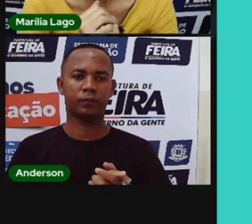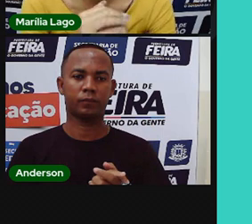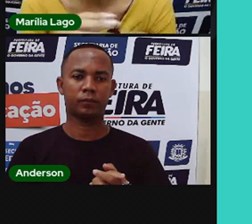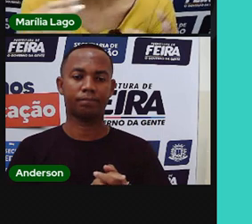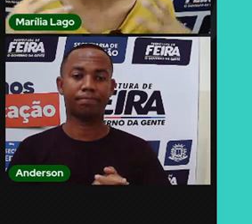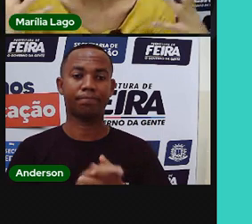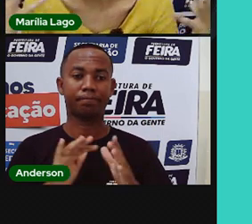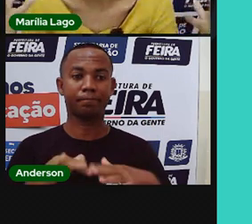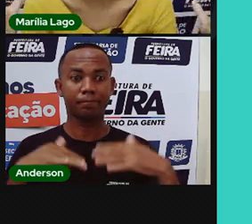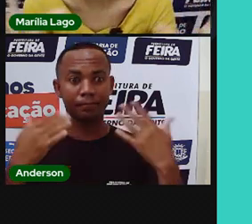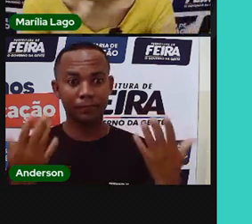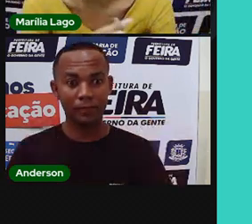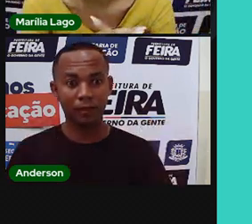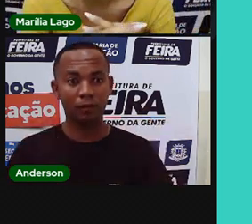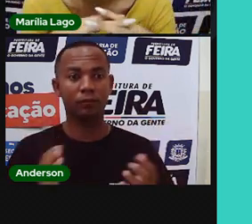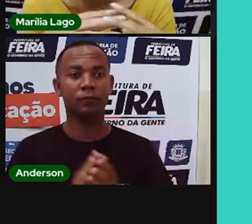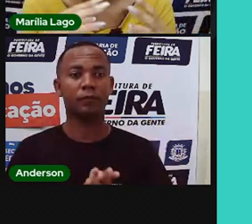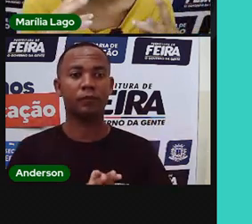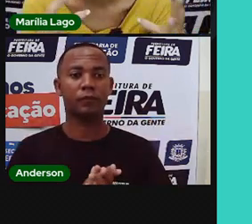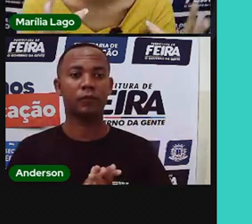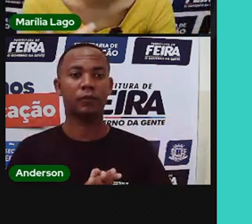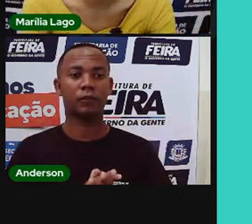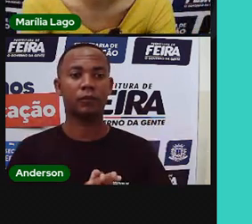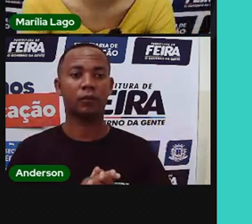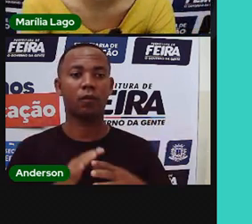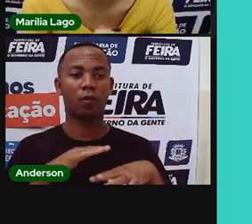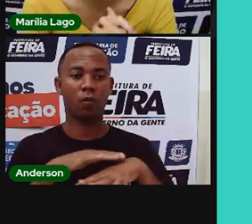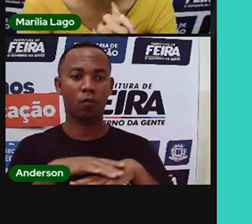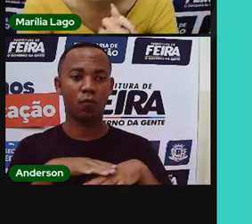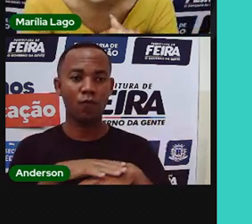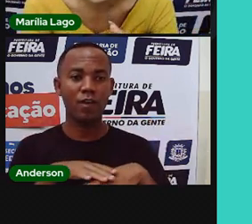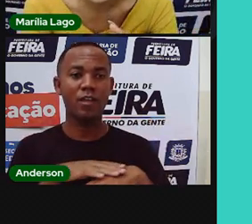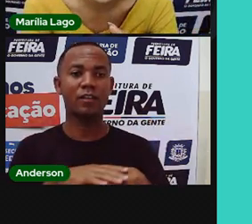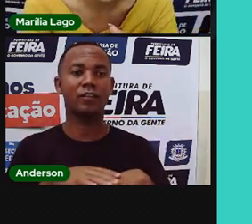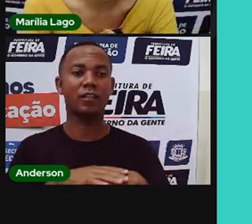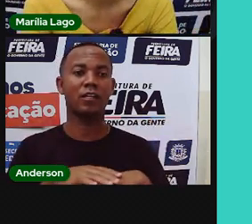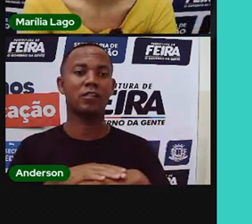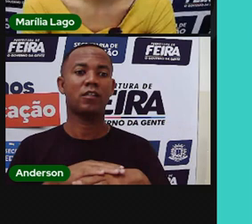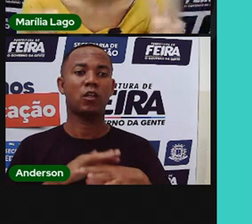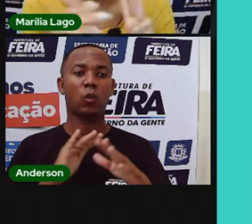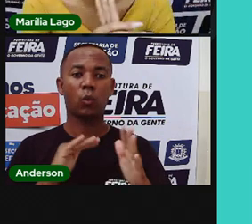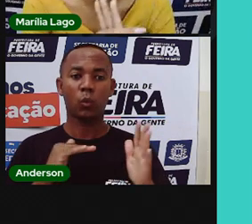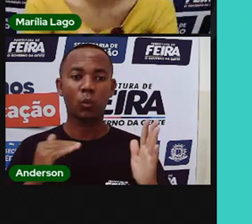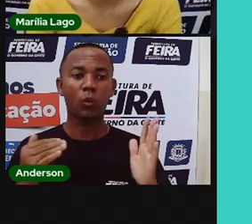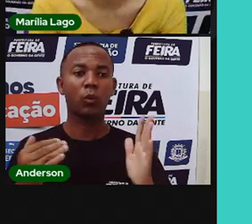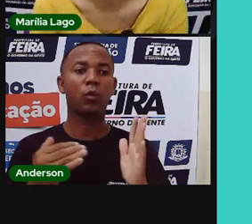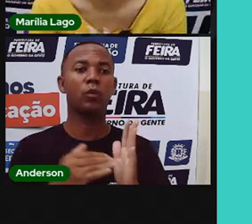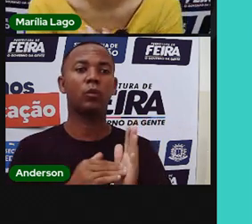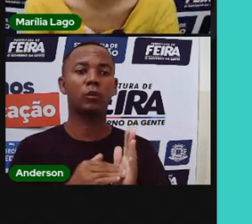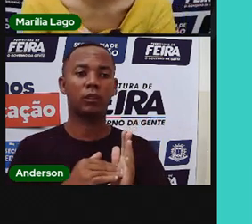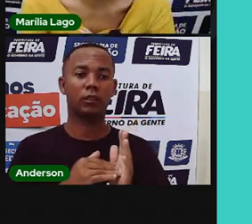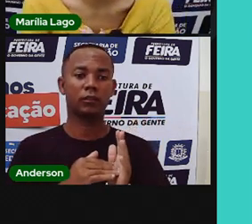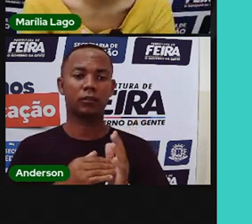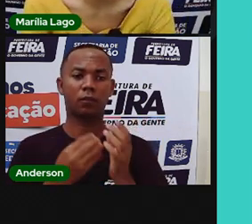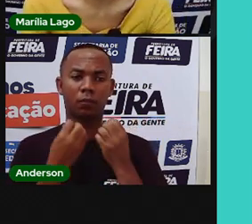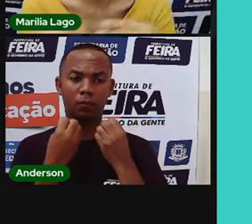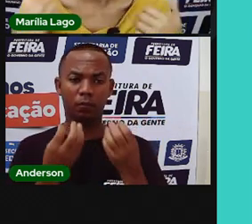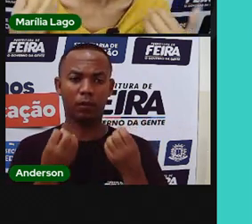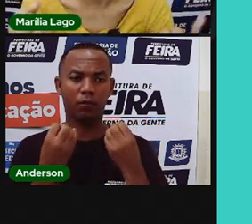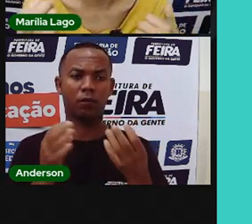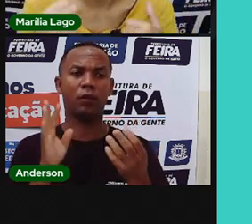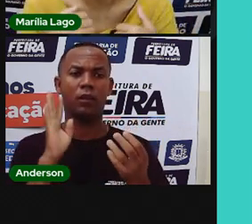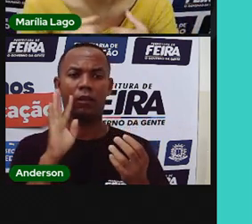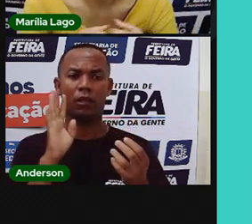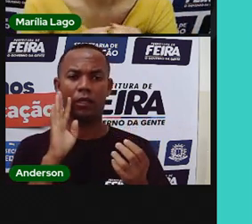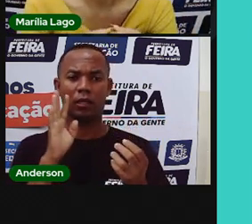Então, de acordo com essa conversa toda, gente, que a gente teve aqui, né? Temos alguns pontos positivos